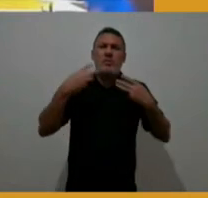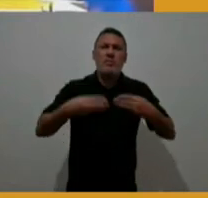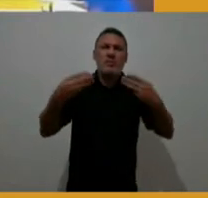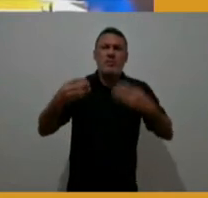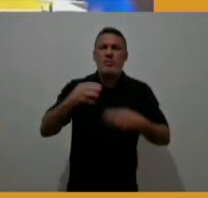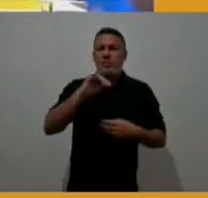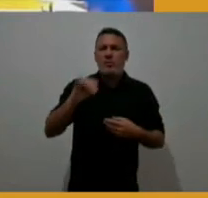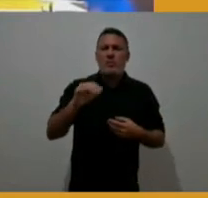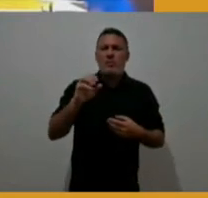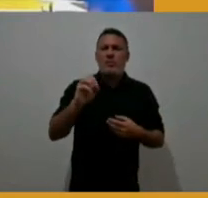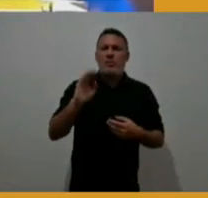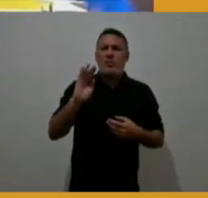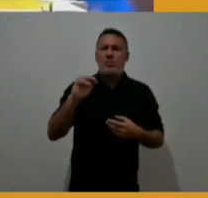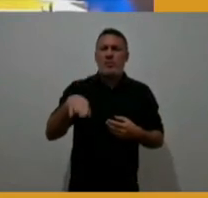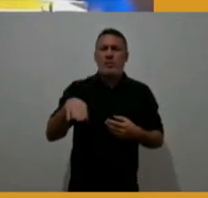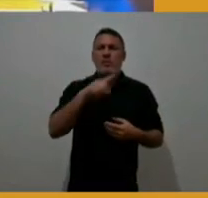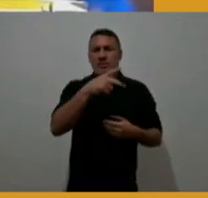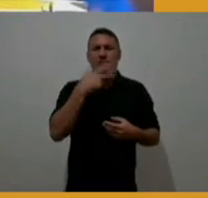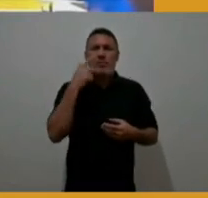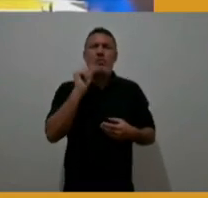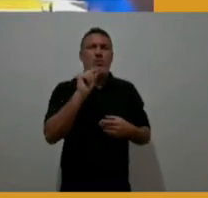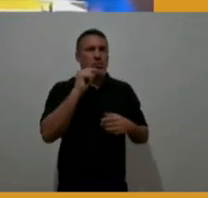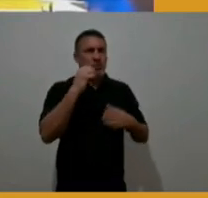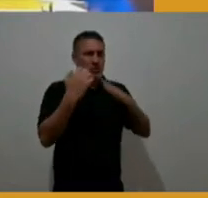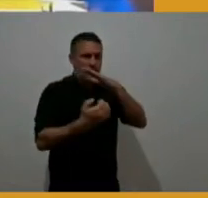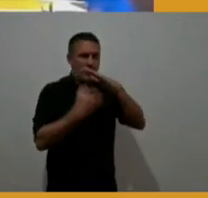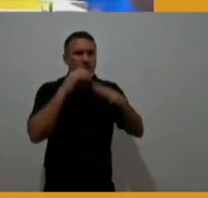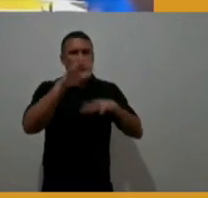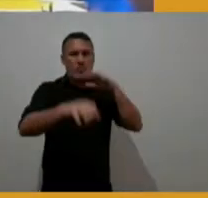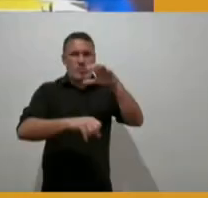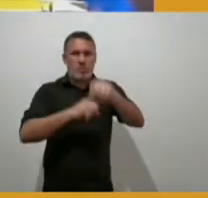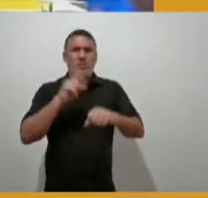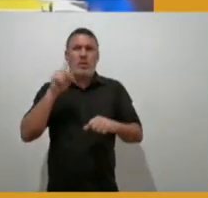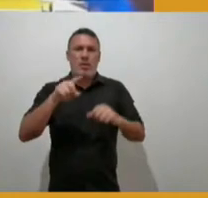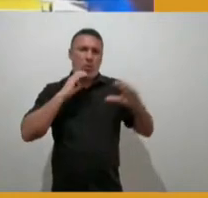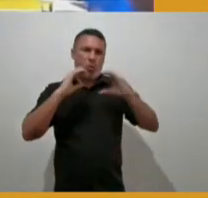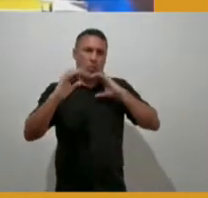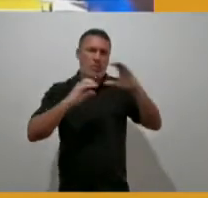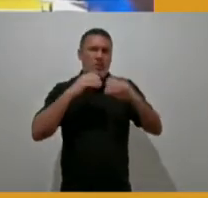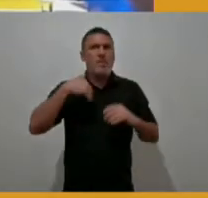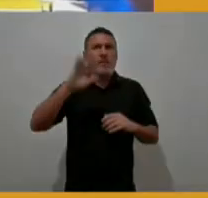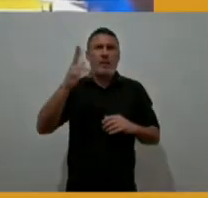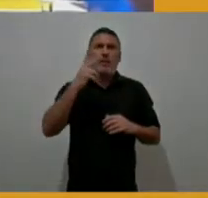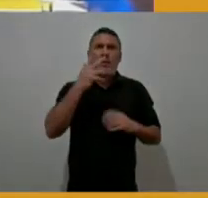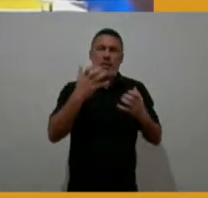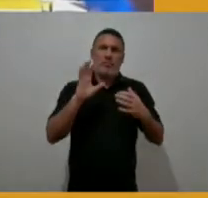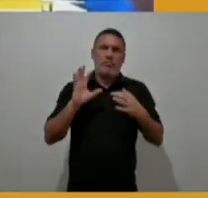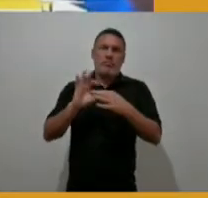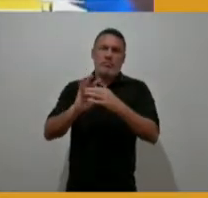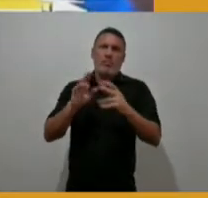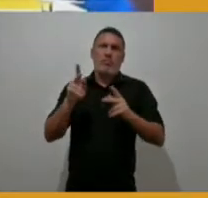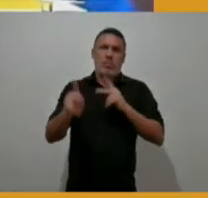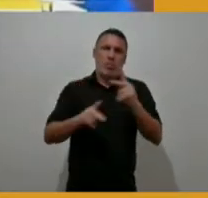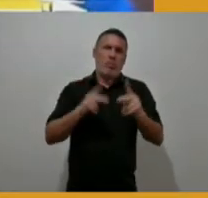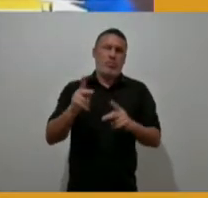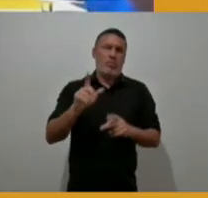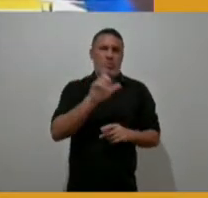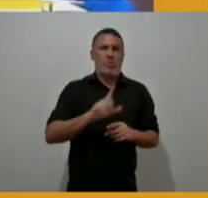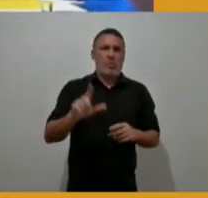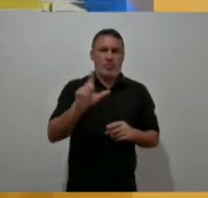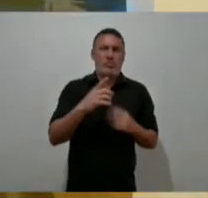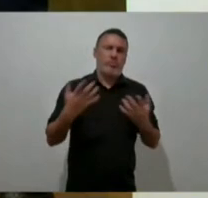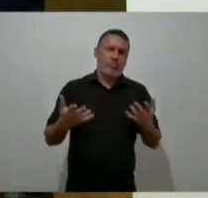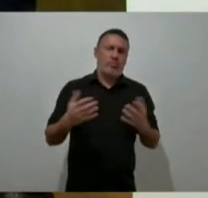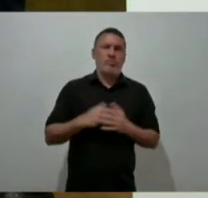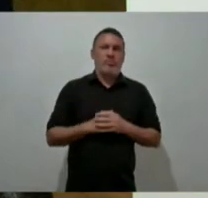que as empresas buscam, de fato, alguma forma de comunicação mais popular com seus clientes, né? E na hora que